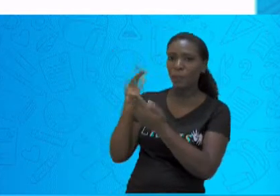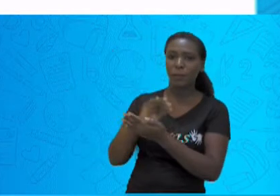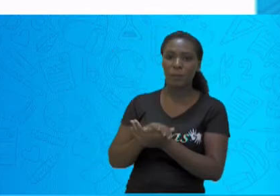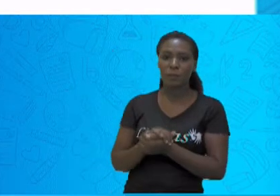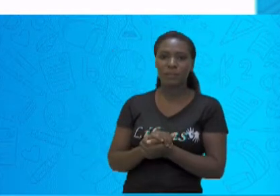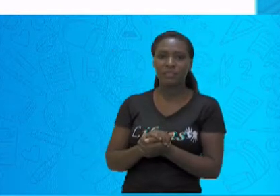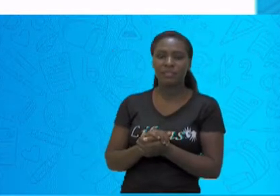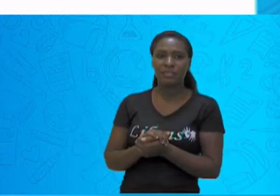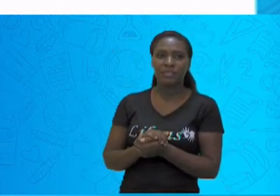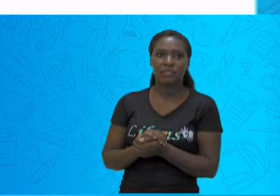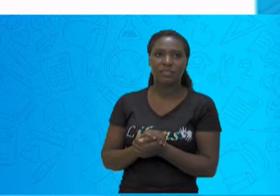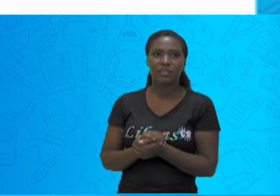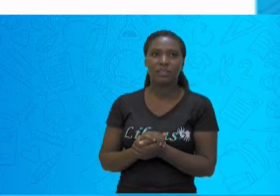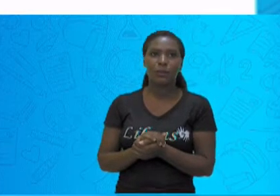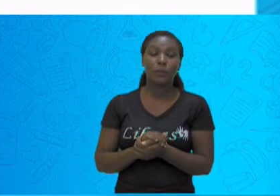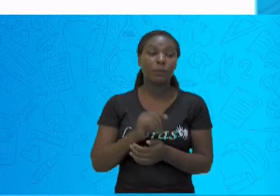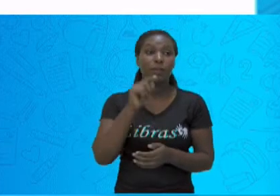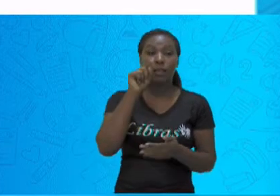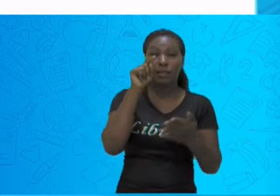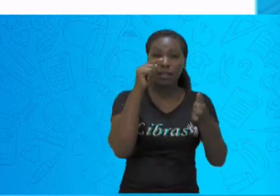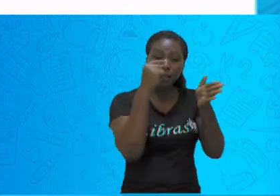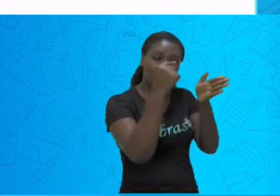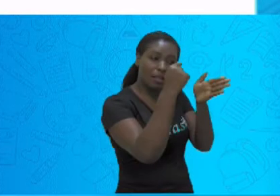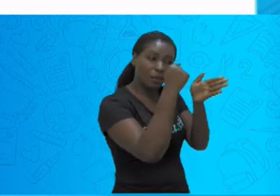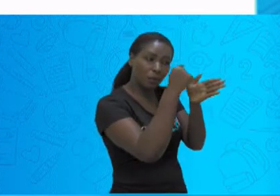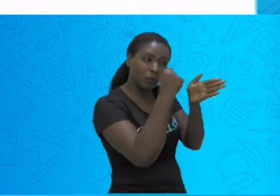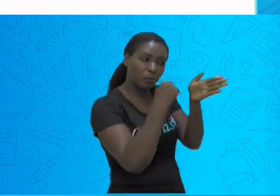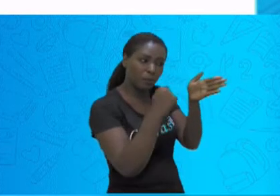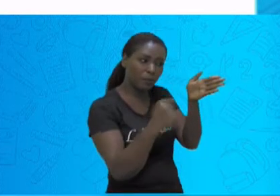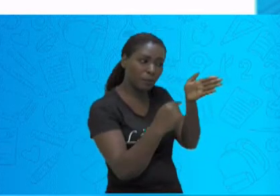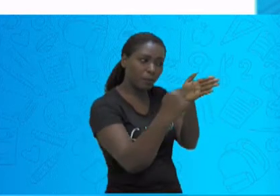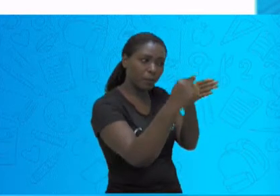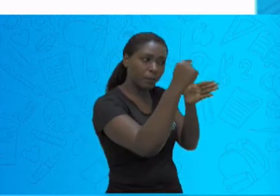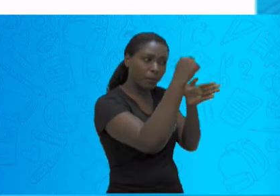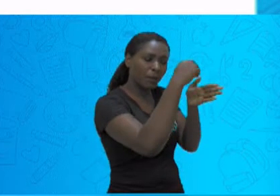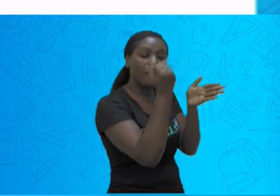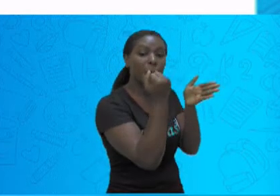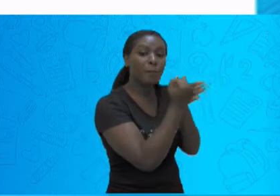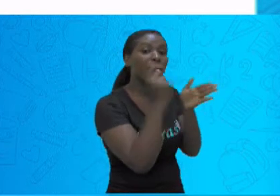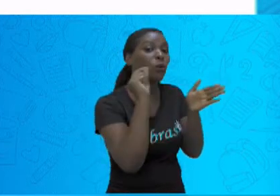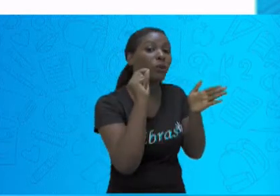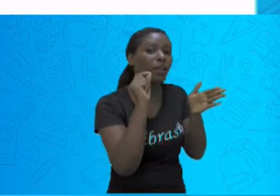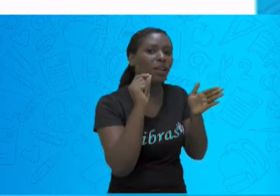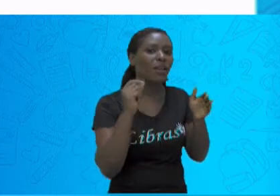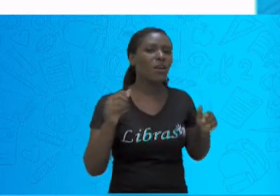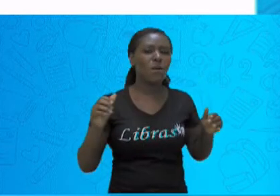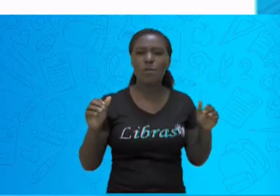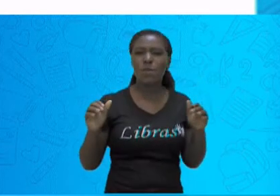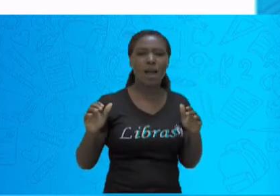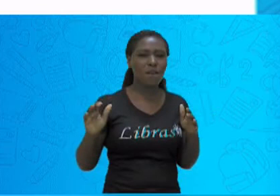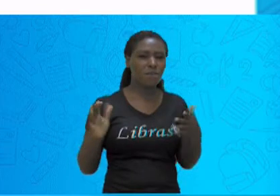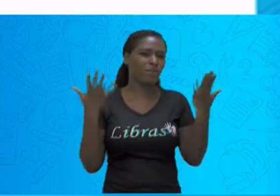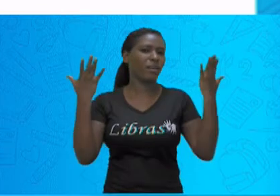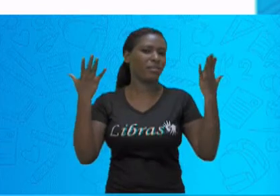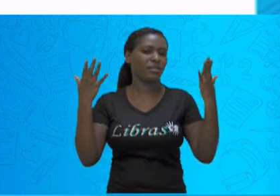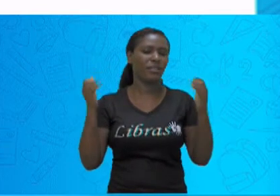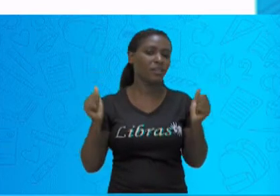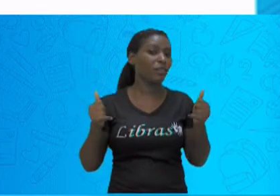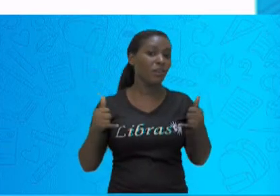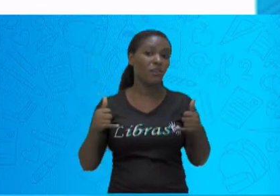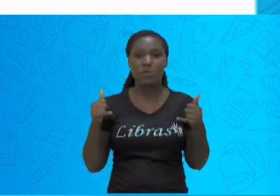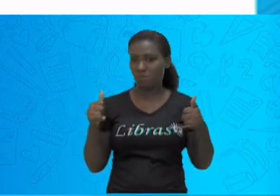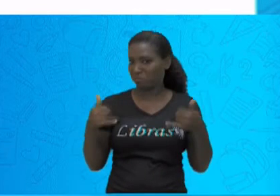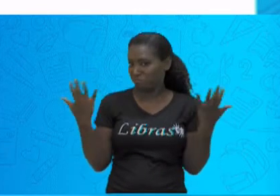uma festividade e marca uma rotina das pessoas. O tempo de plantar, o tempo